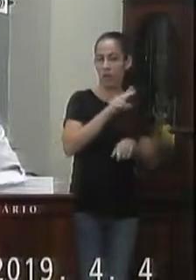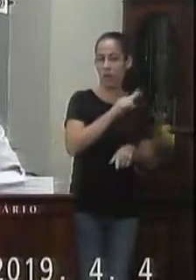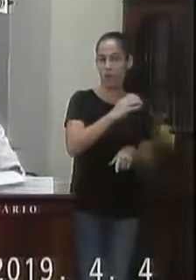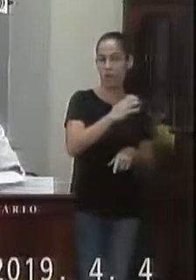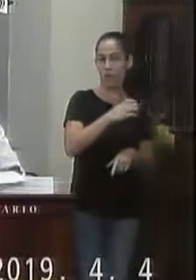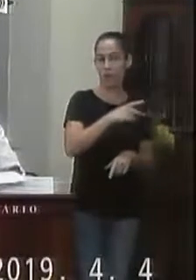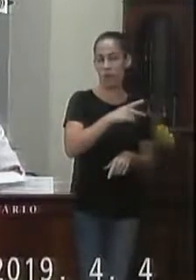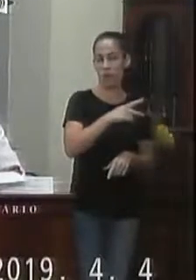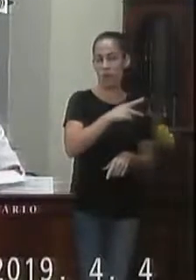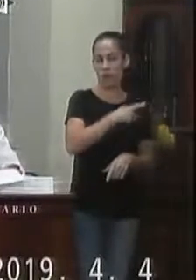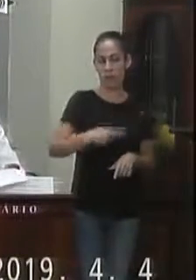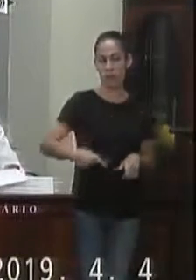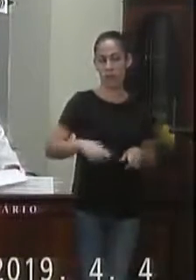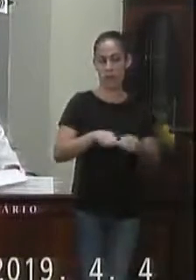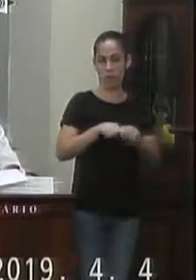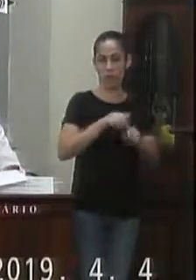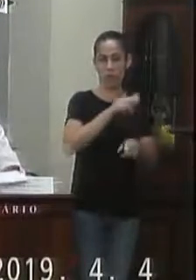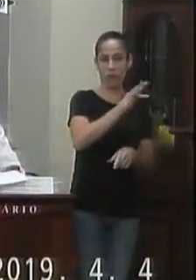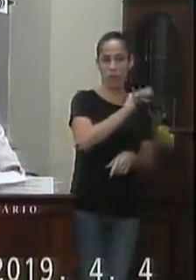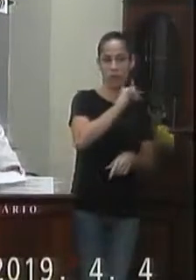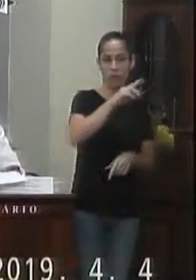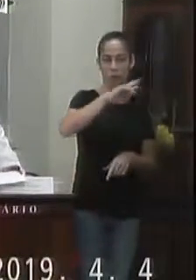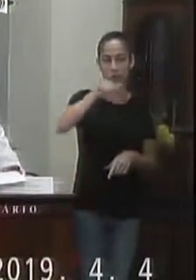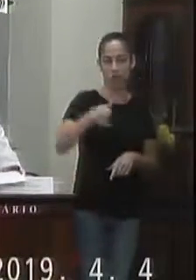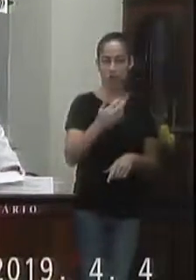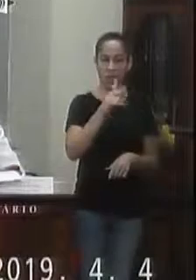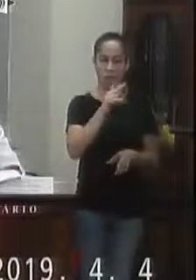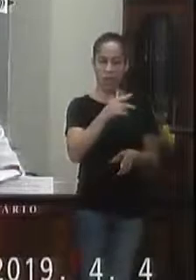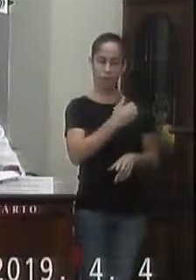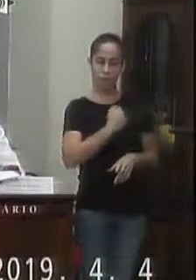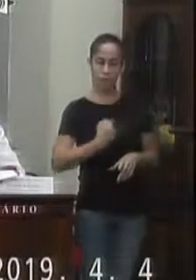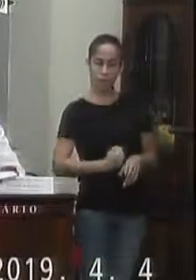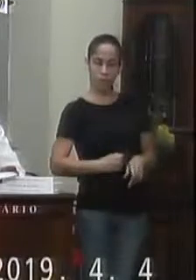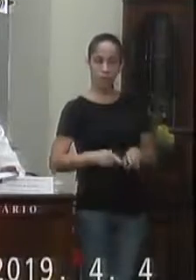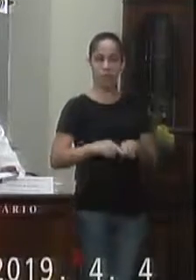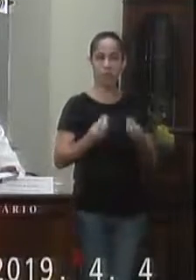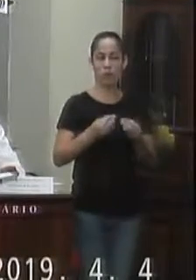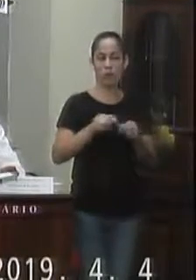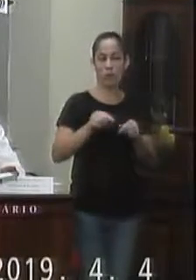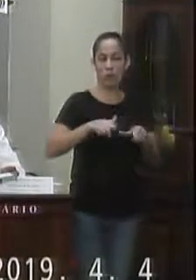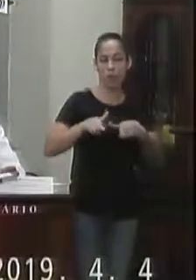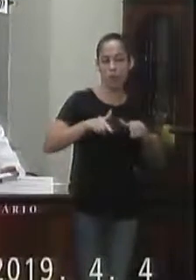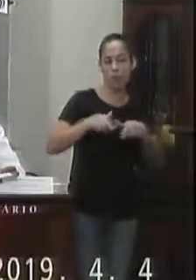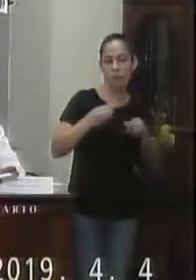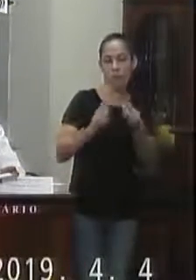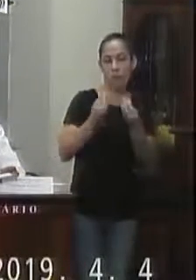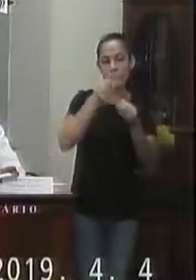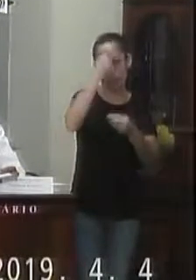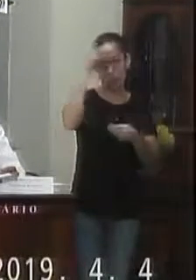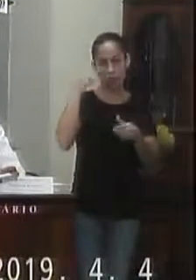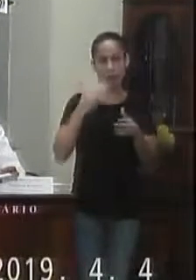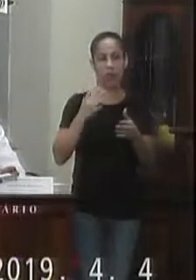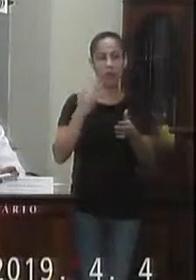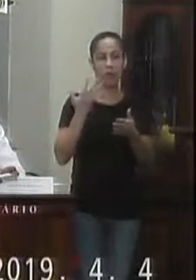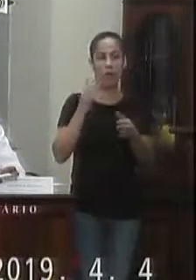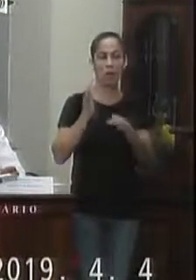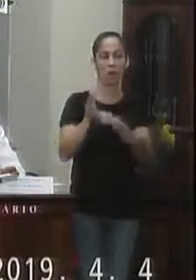Firjan. Possui várias homenagens. No município de Valença, o empresário proporciona um número expressivo de empregos. Pessoa de conduta ilibada, muito preocupado com o bem-estar